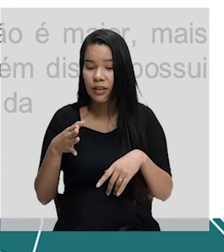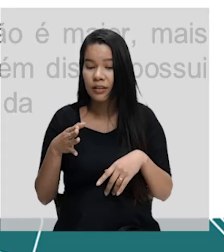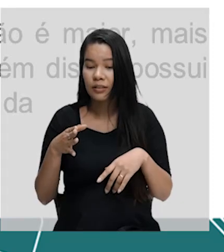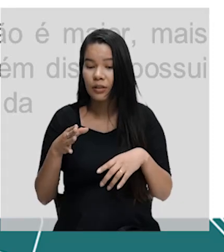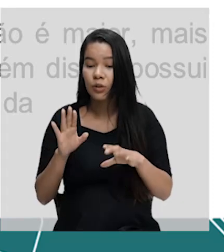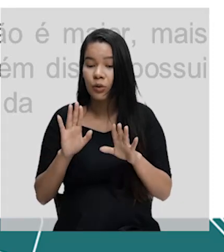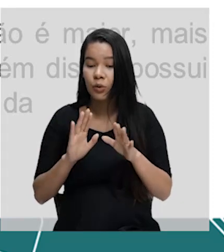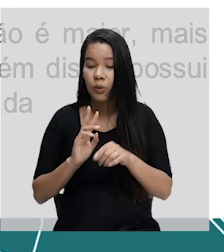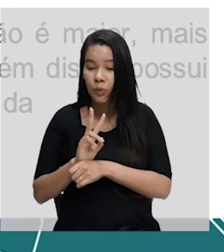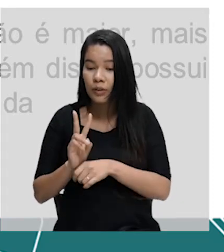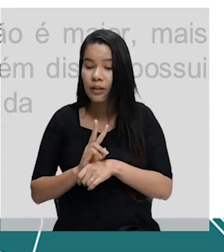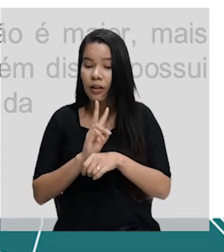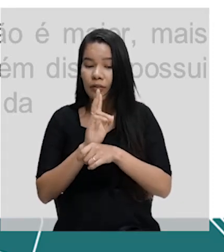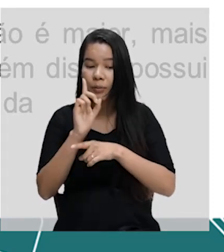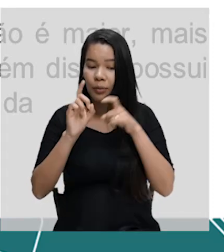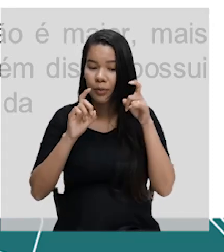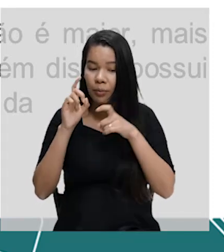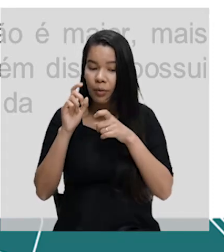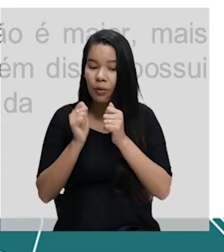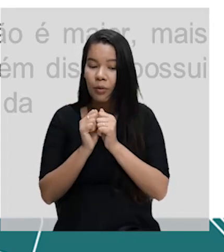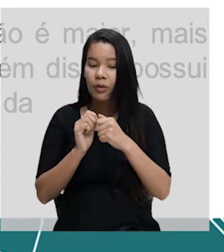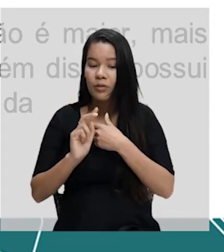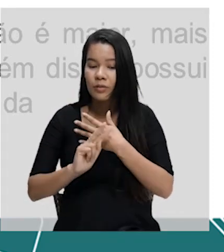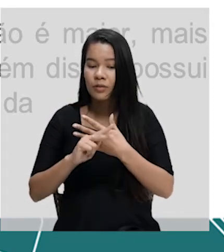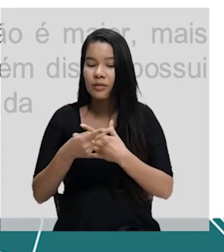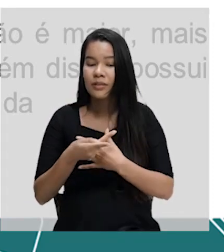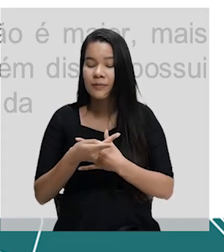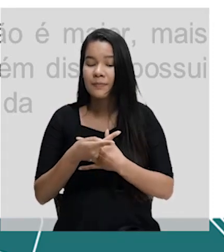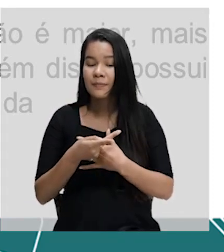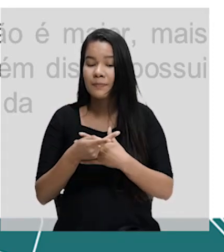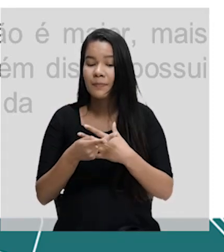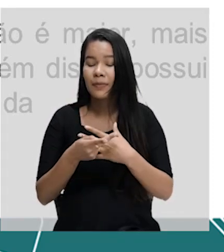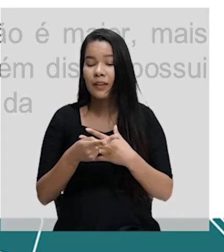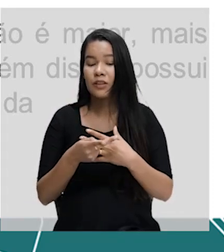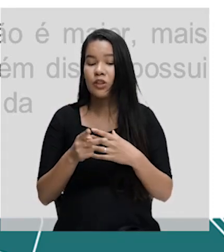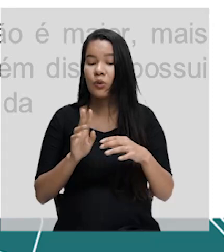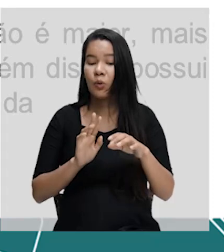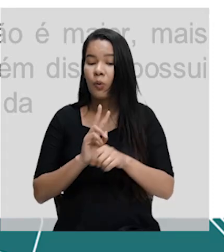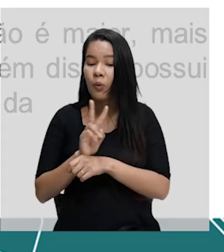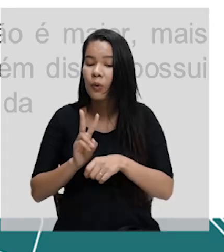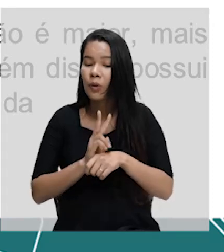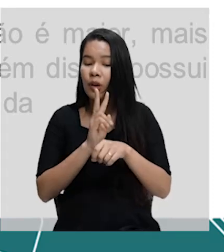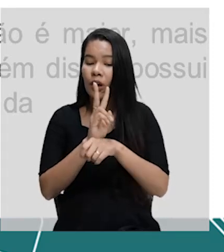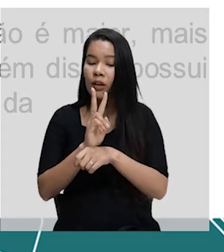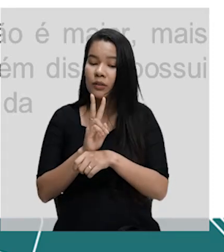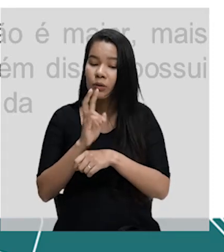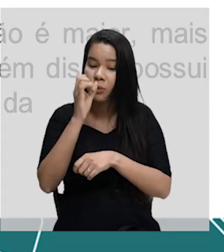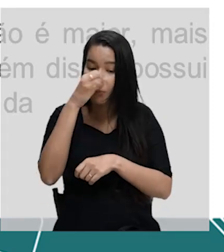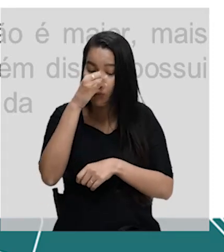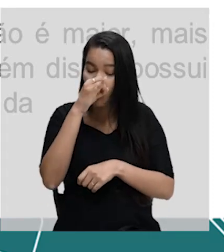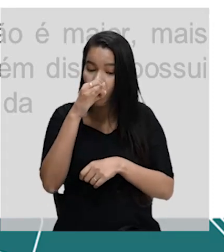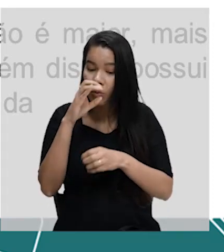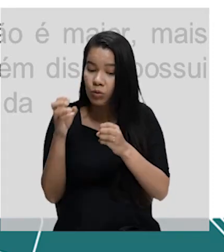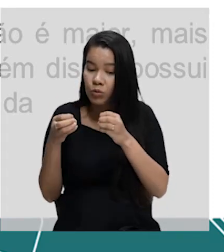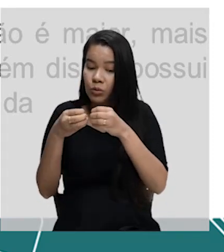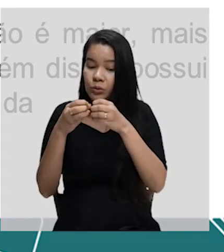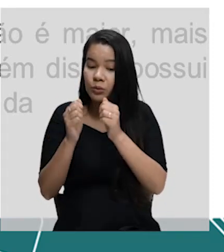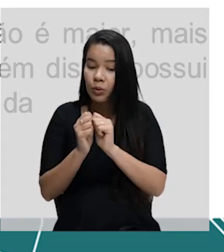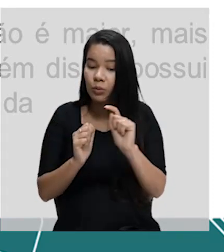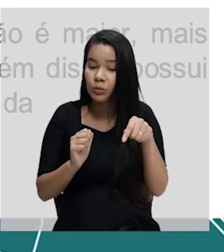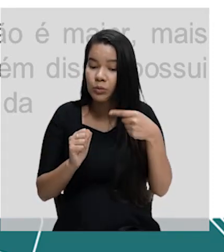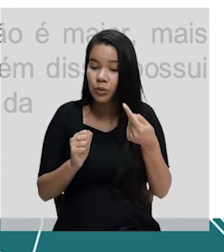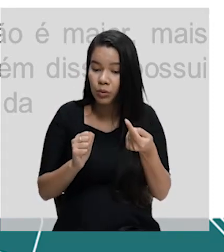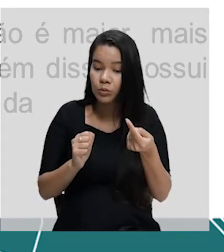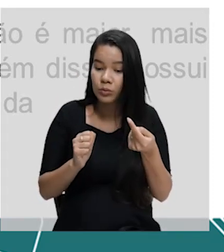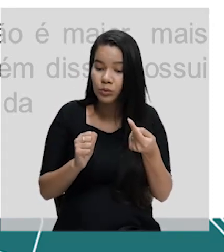discute com seu vizinho, né, sobre o assunto. Parte do seu diálogo é transcrito abaixo. Então vamos lá. O